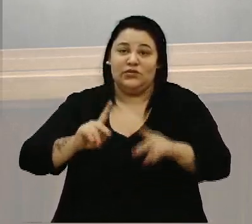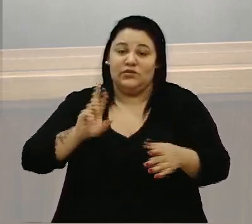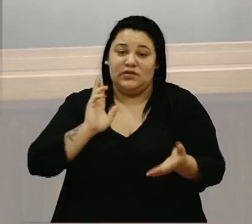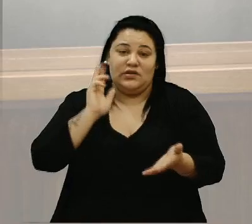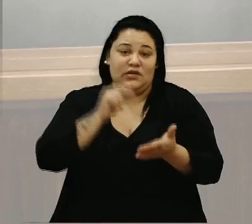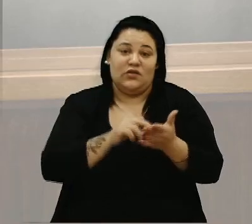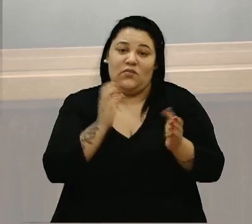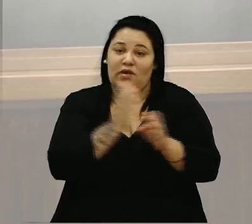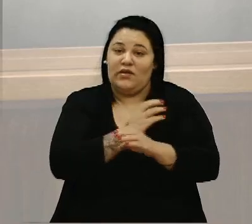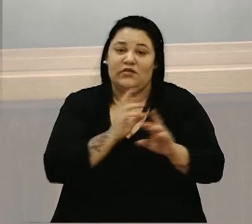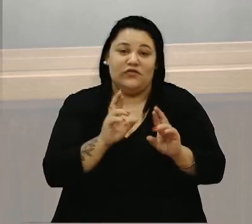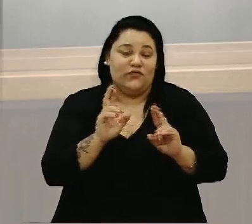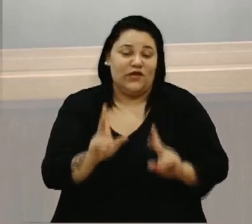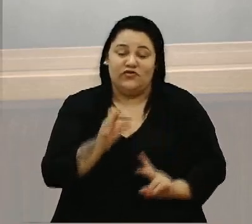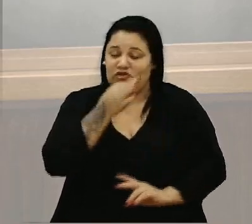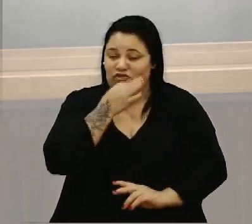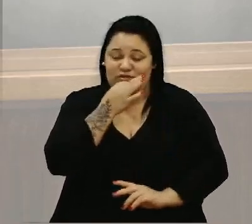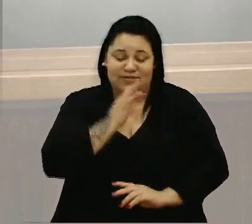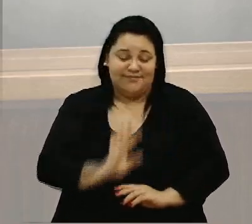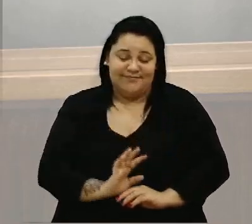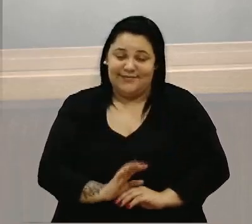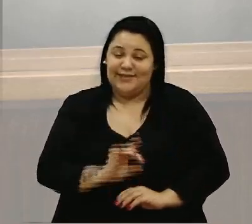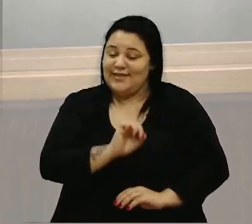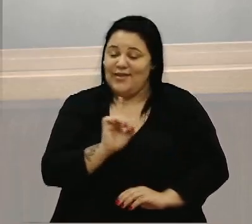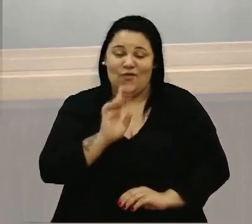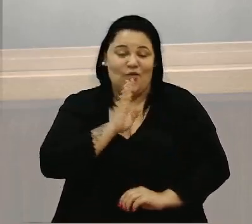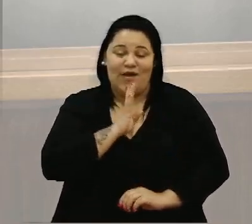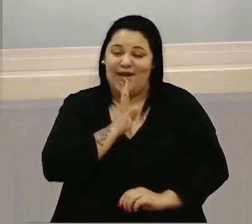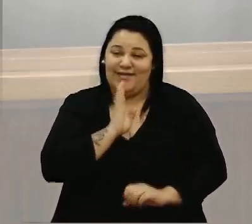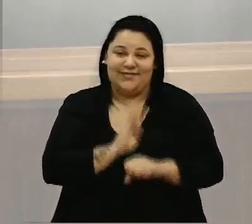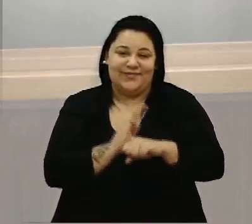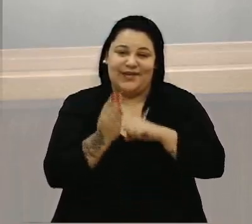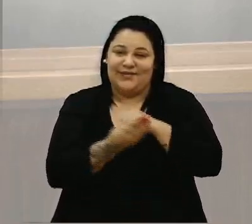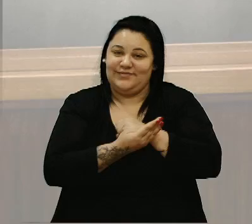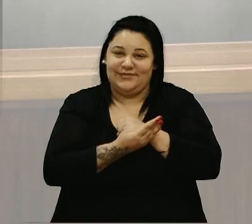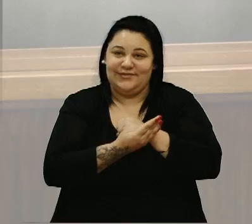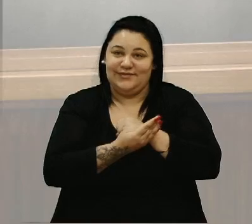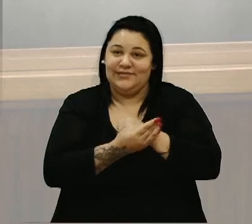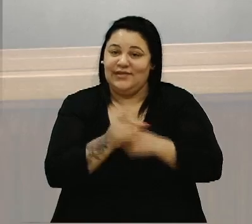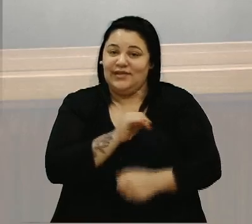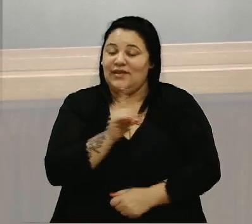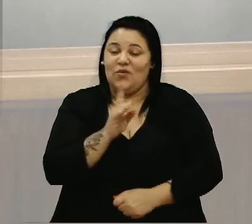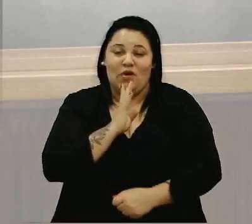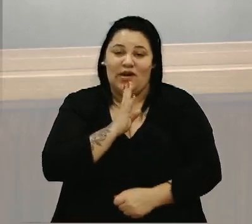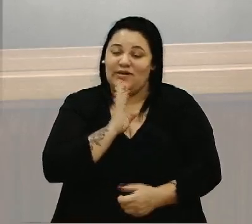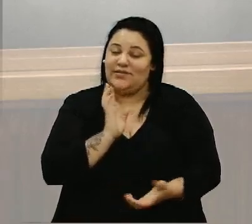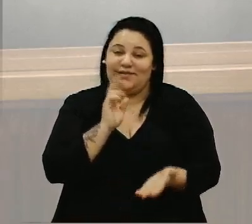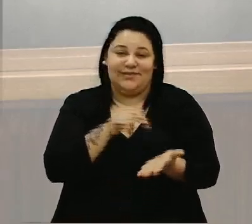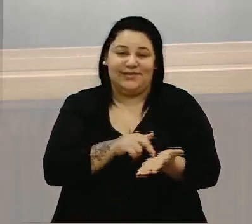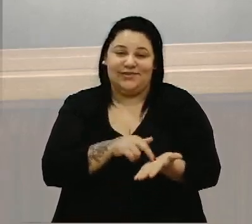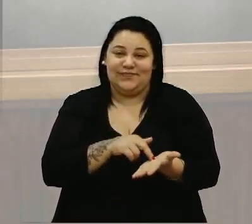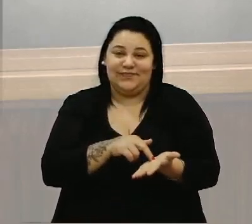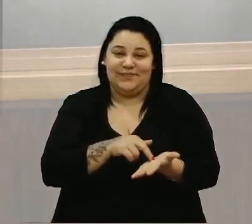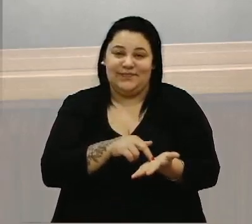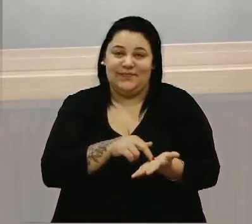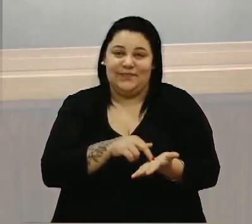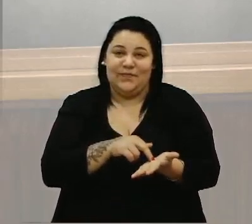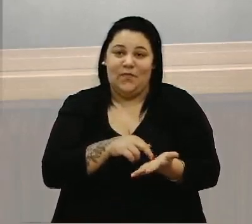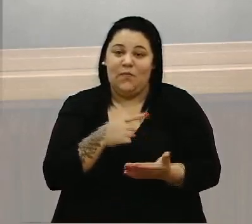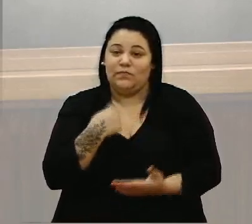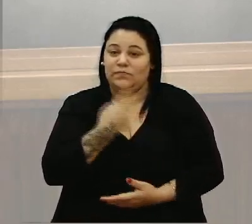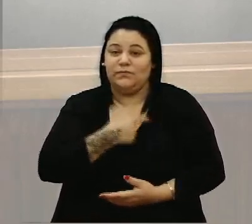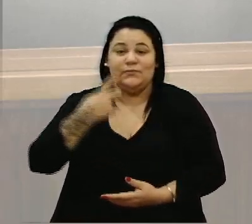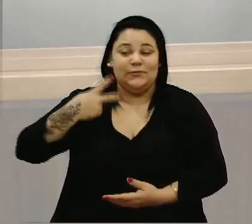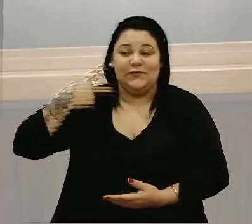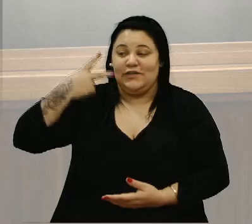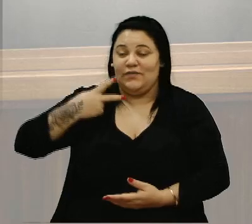totalmente diferente da de Caxias, que não conhecem nossos bairros, que não conhecem nossa realidade. A gente, vereador, não